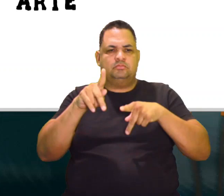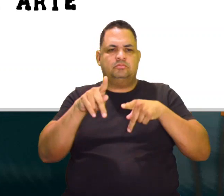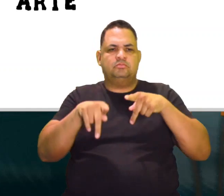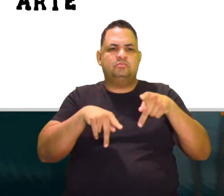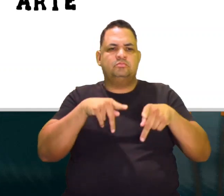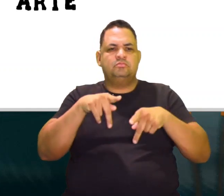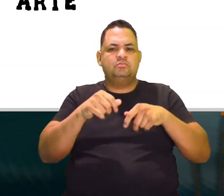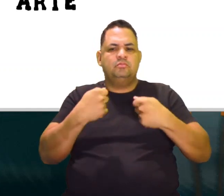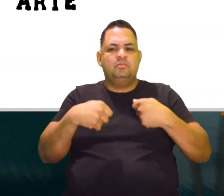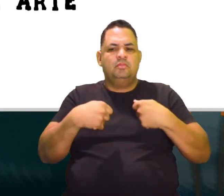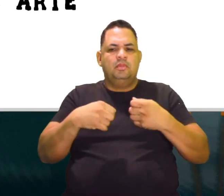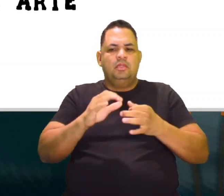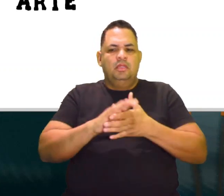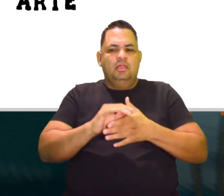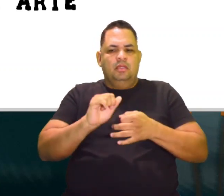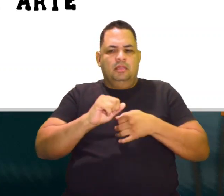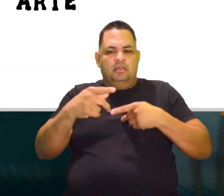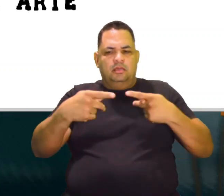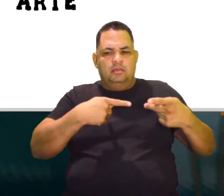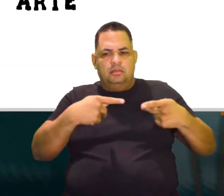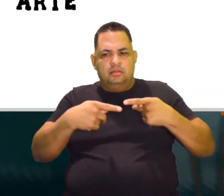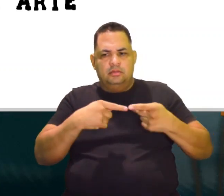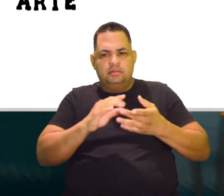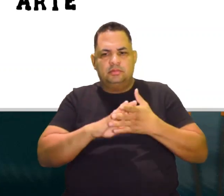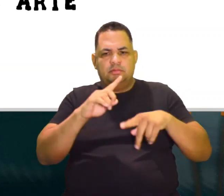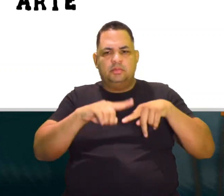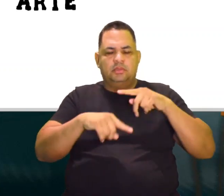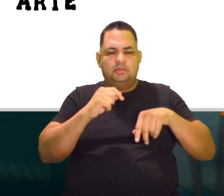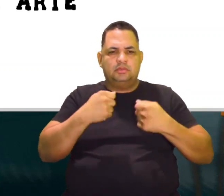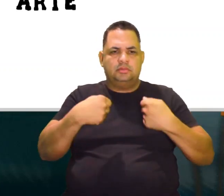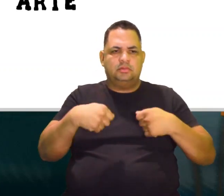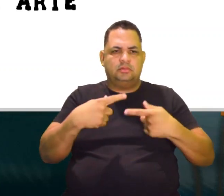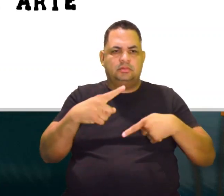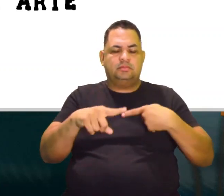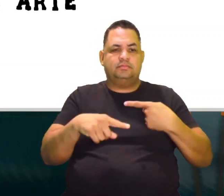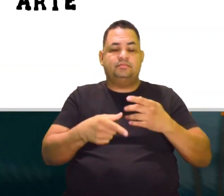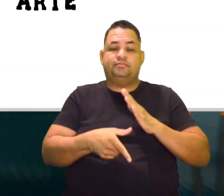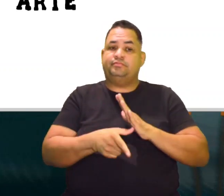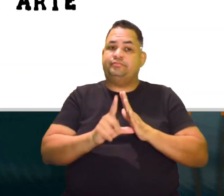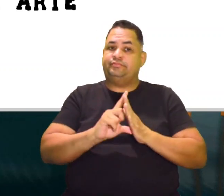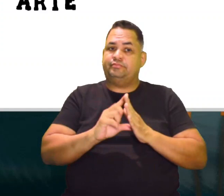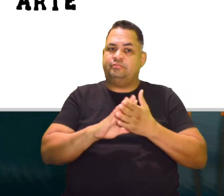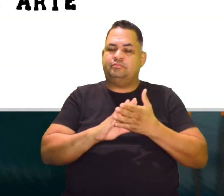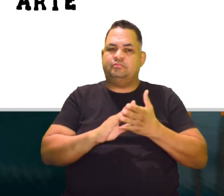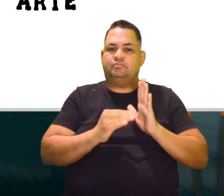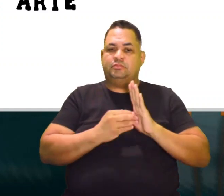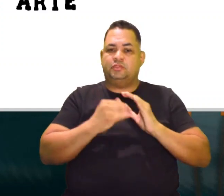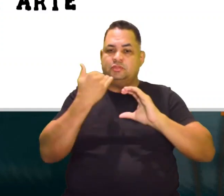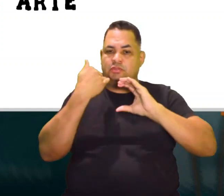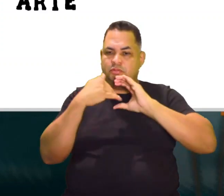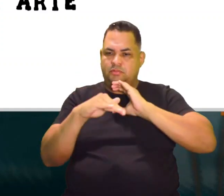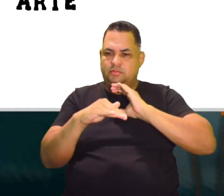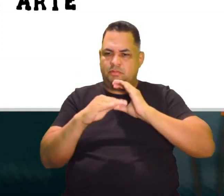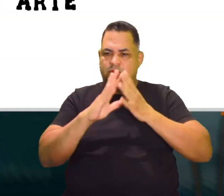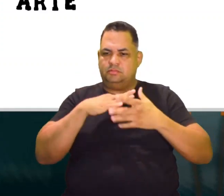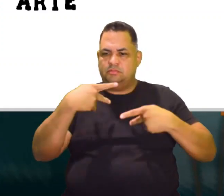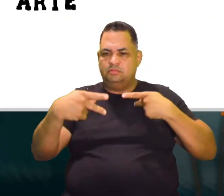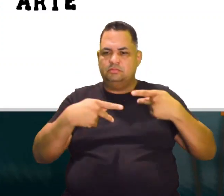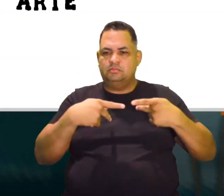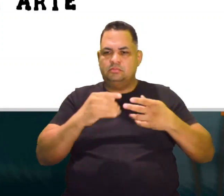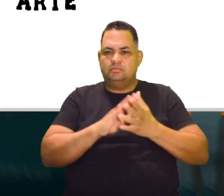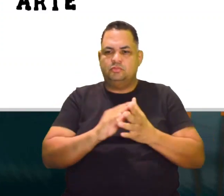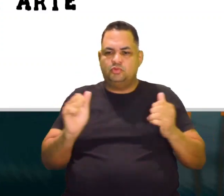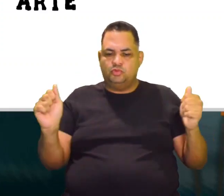um planejamento anterior, trazer os materiais que for necessário, né? Por isso que nós enviamos os planos. Então, cabe ao professor, junto com os